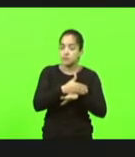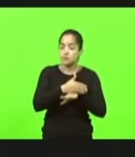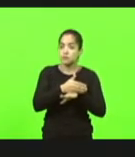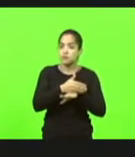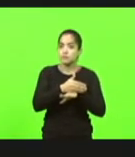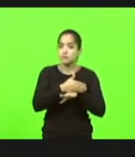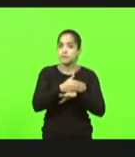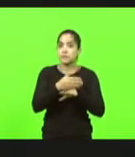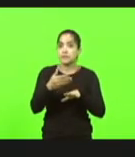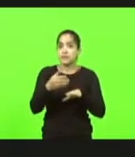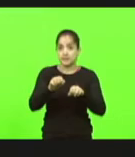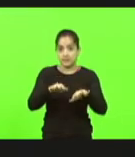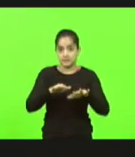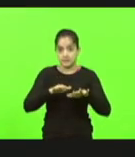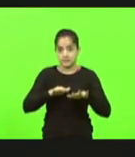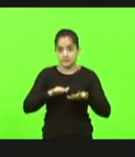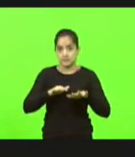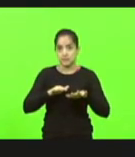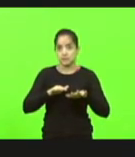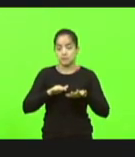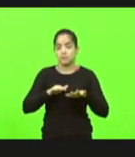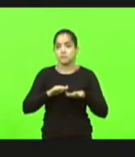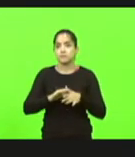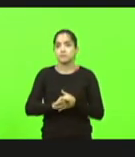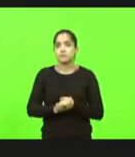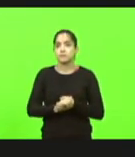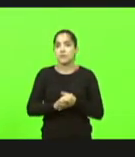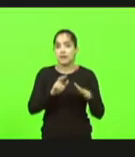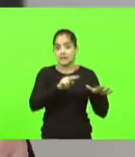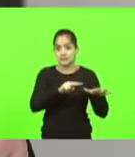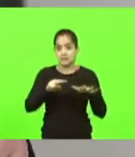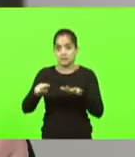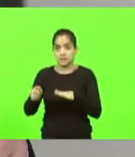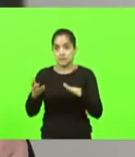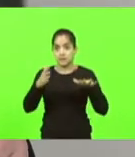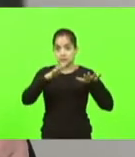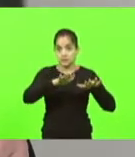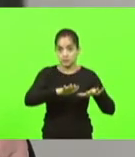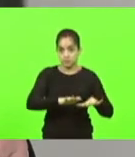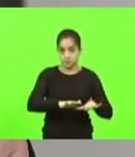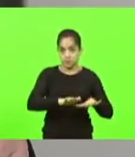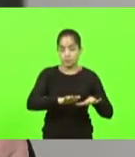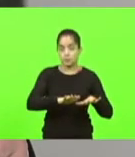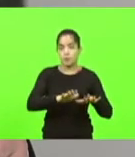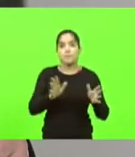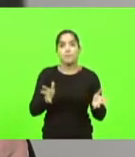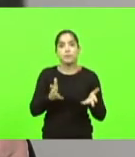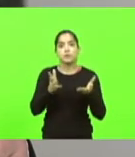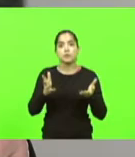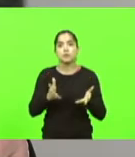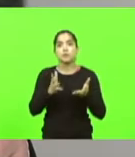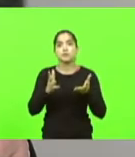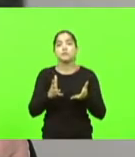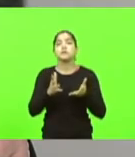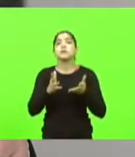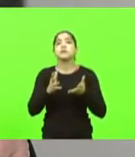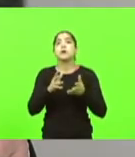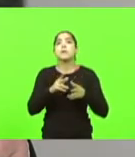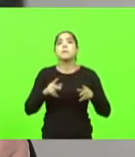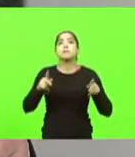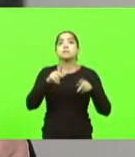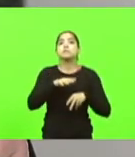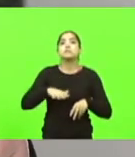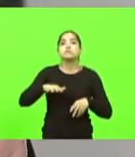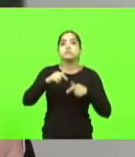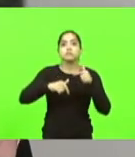dessa sessão, a Semana Inclusiva é um evento promovido pela Procuradoria Regional do Trabalho da